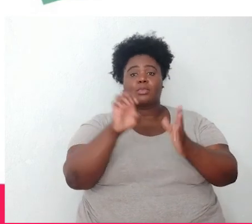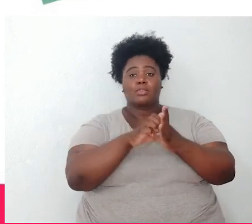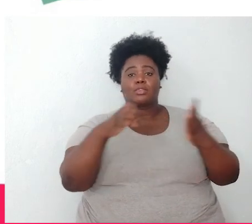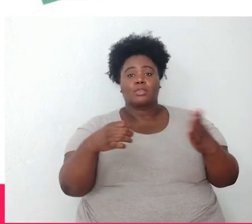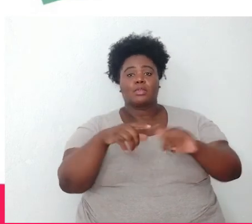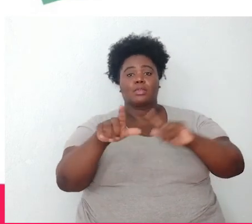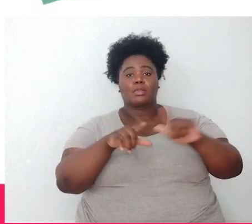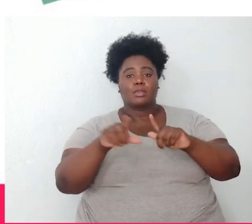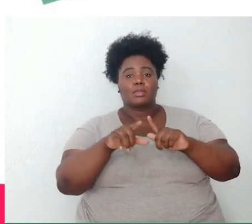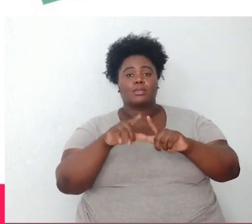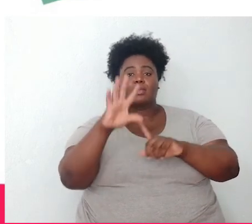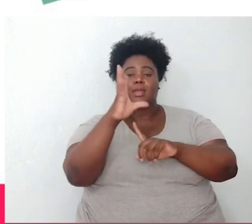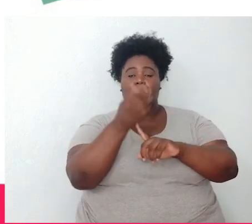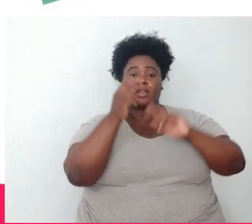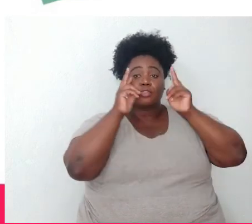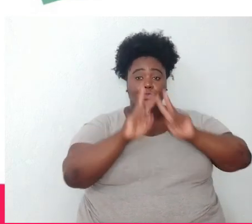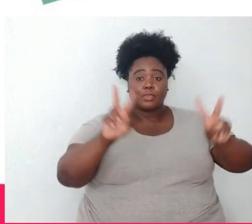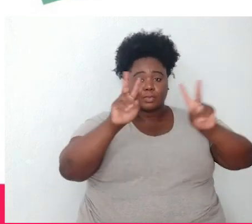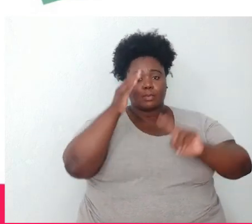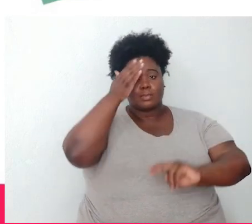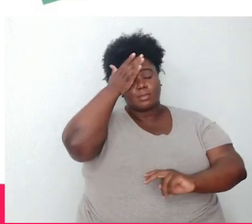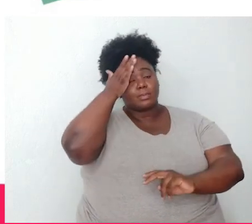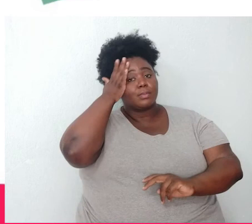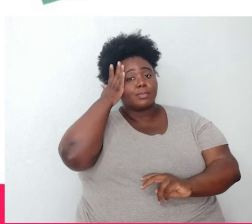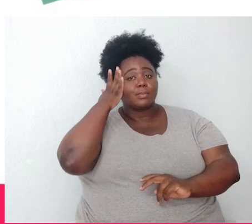que trabalham mais com as artes visuais.